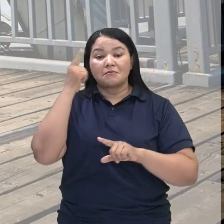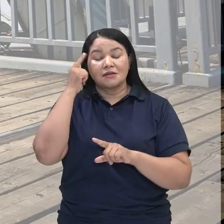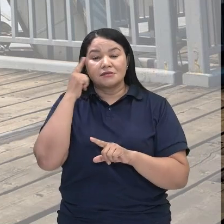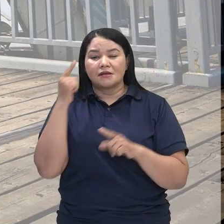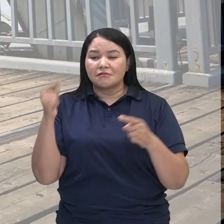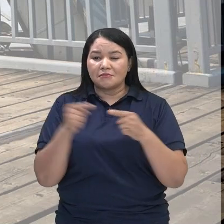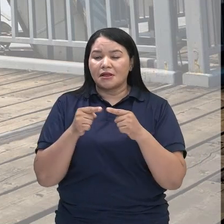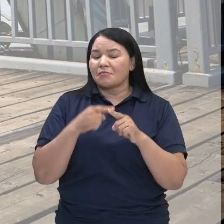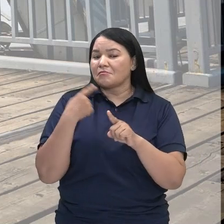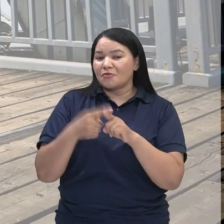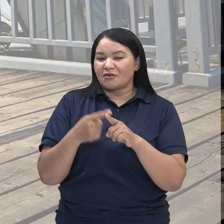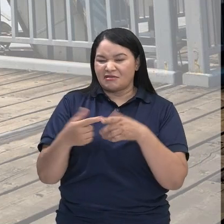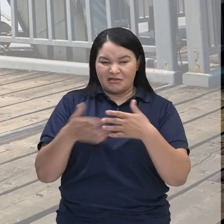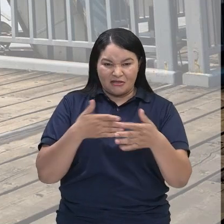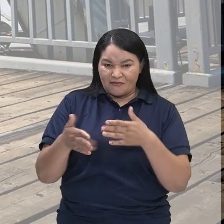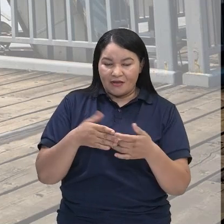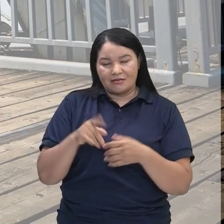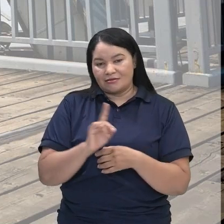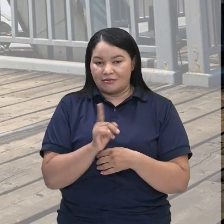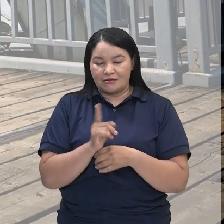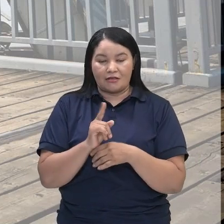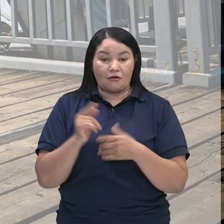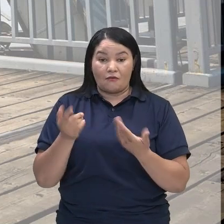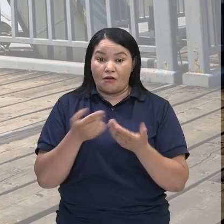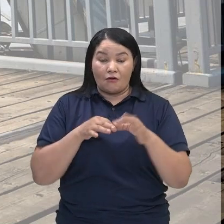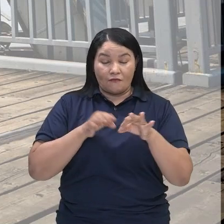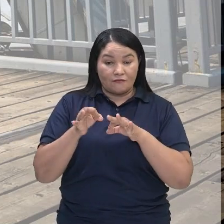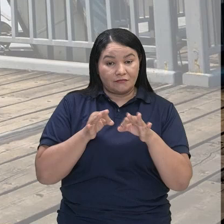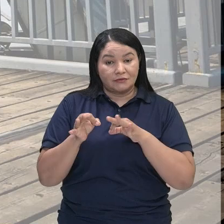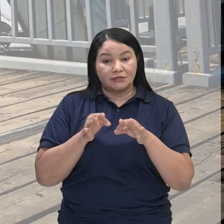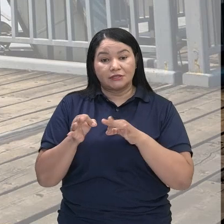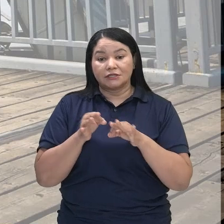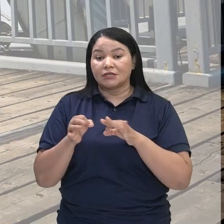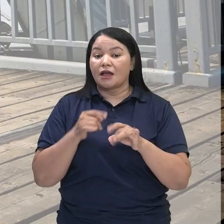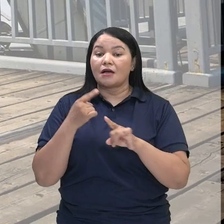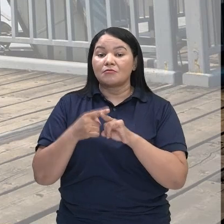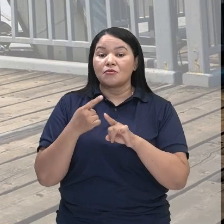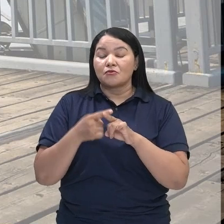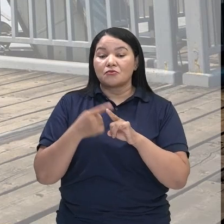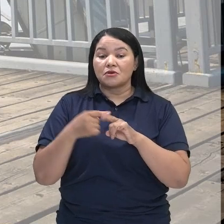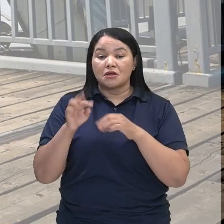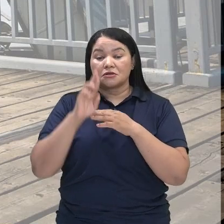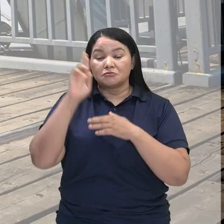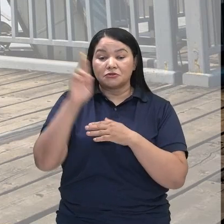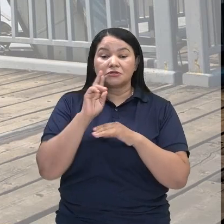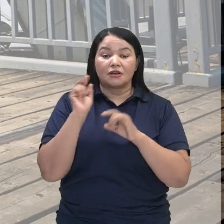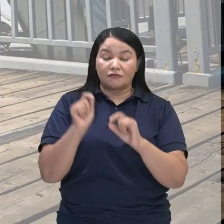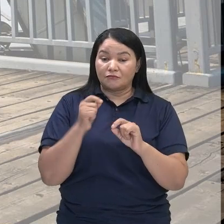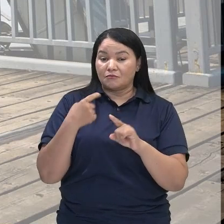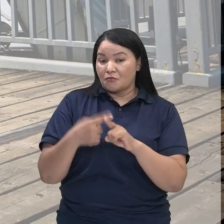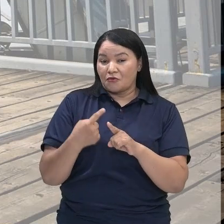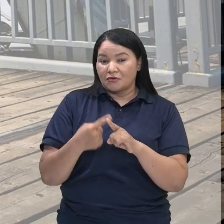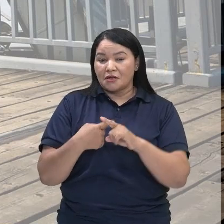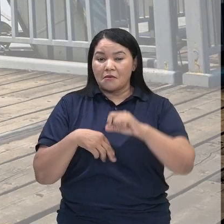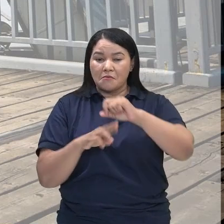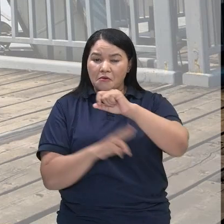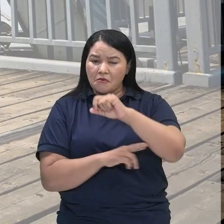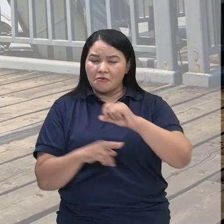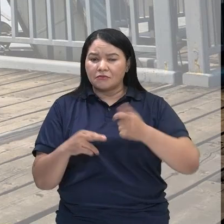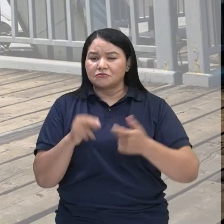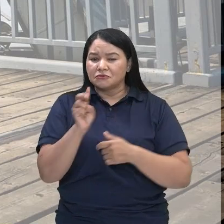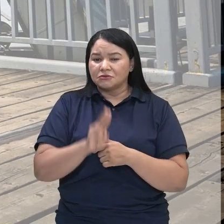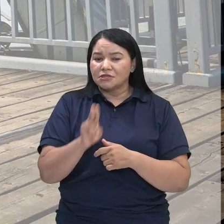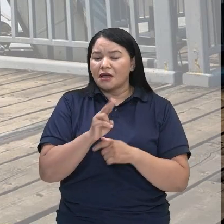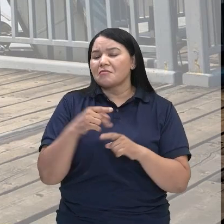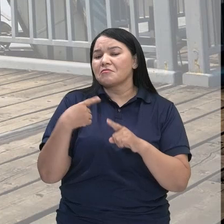qualquer maneira, isso não foi feito ali aleatoriamente por quem foi responsável pela ponte. Por que o triângulo é usado, então,